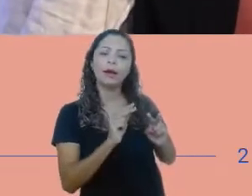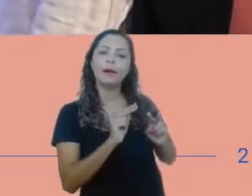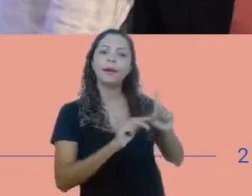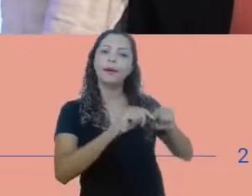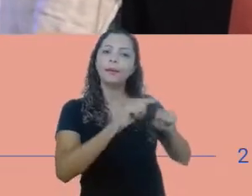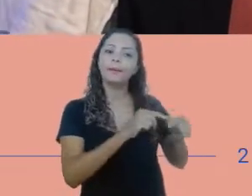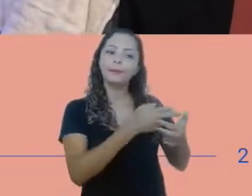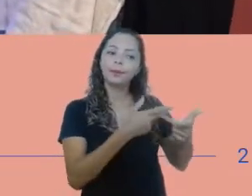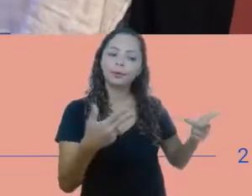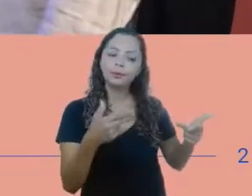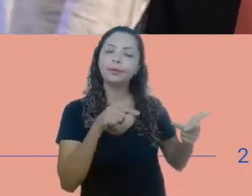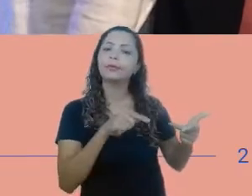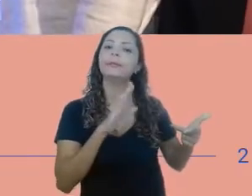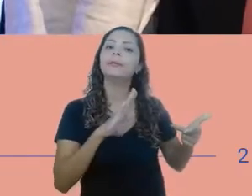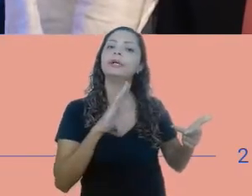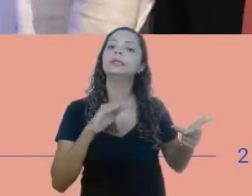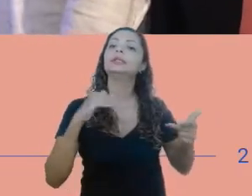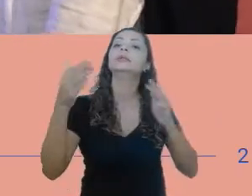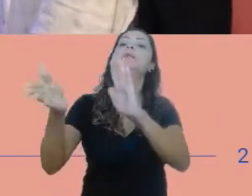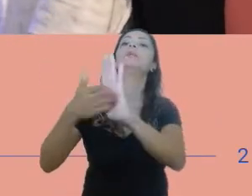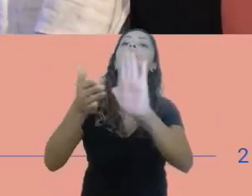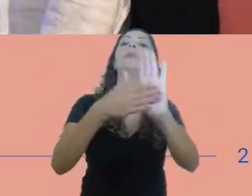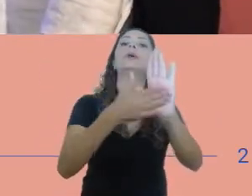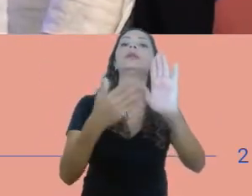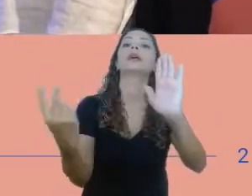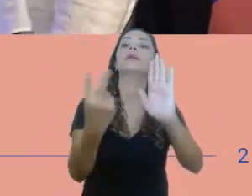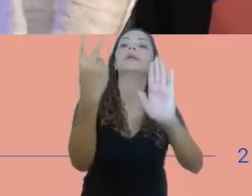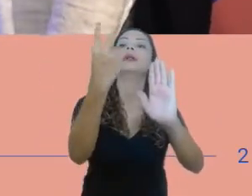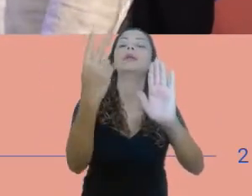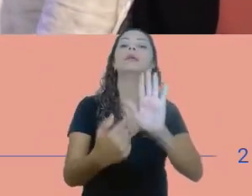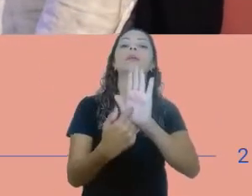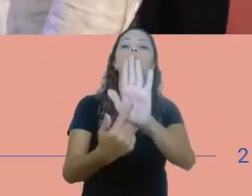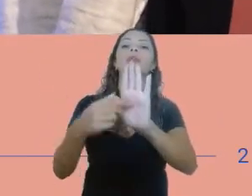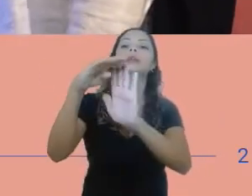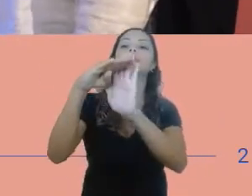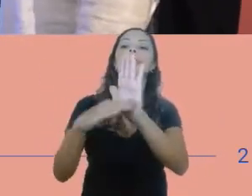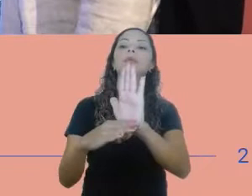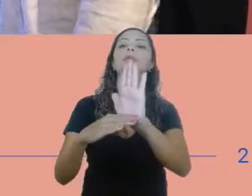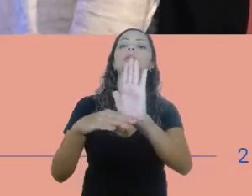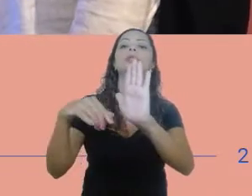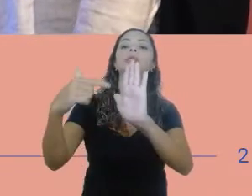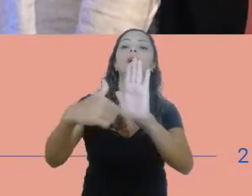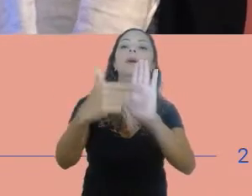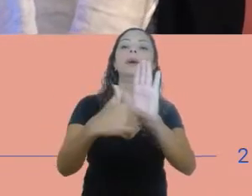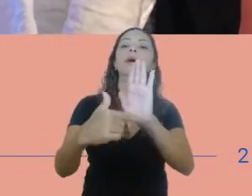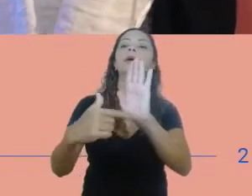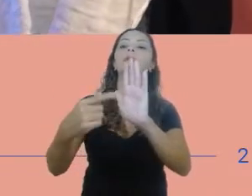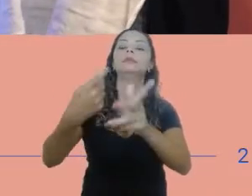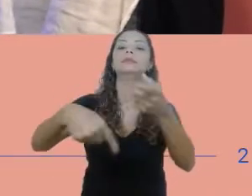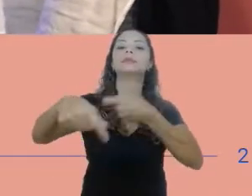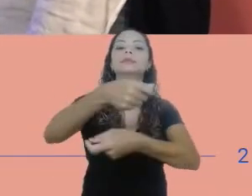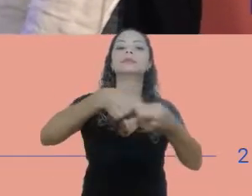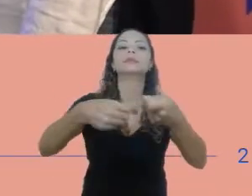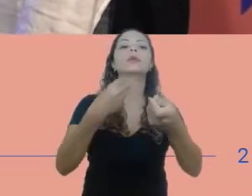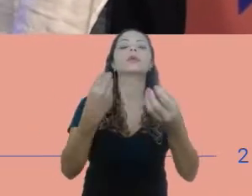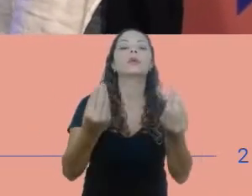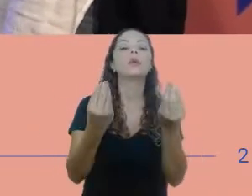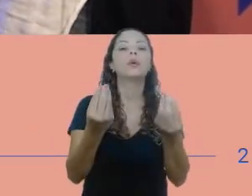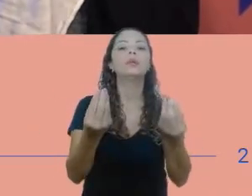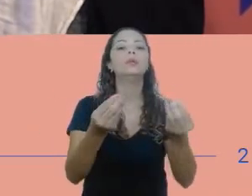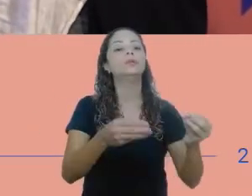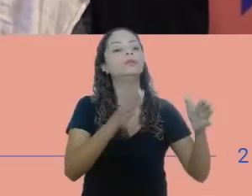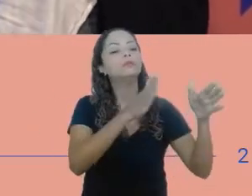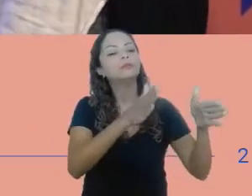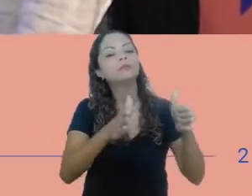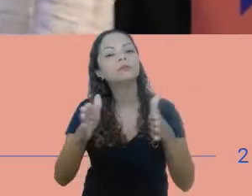proposta de valor os modelos de negócio olhando a fase de uso da experiência do usuário agora veja aqui